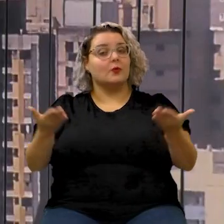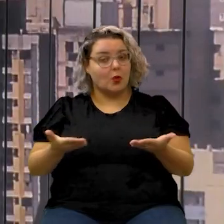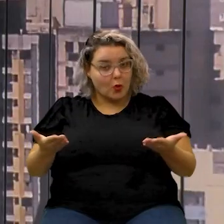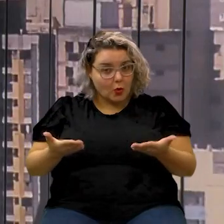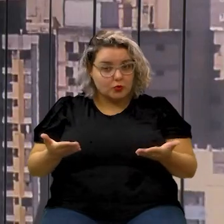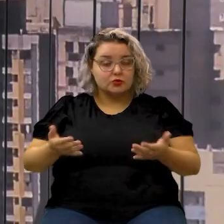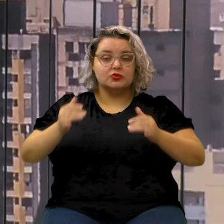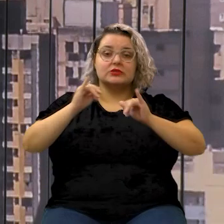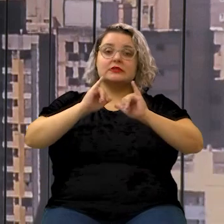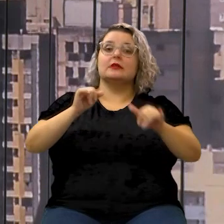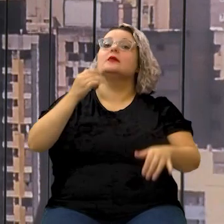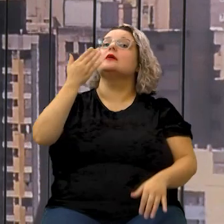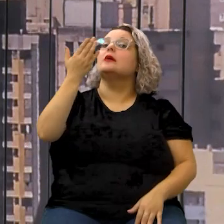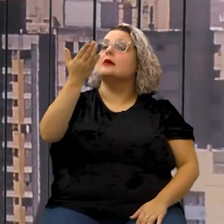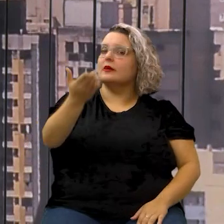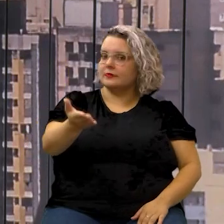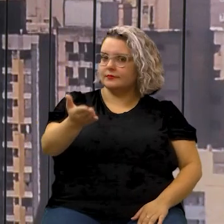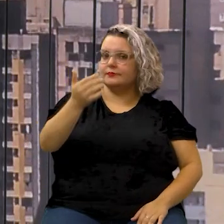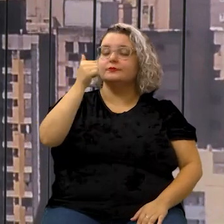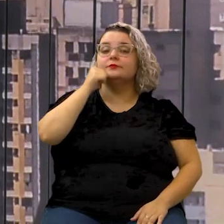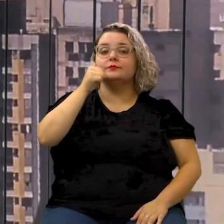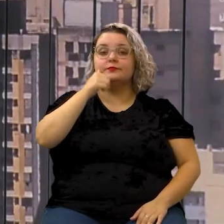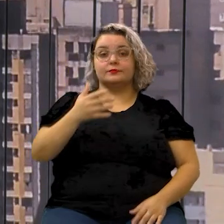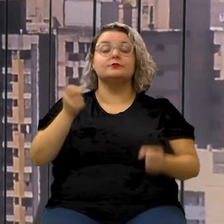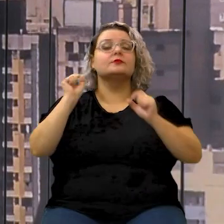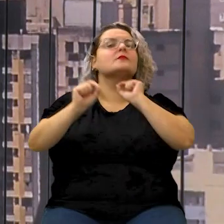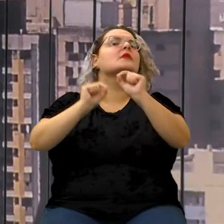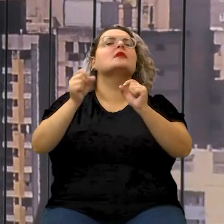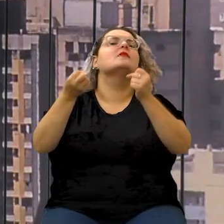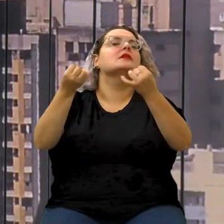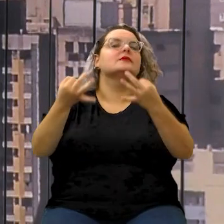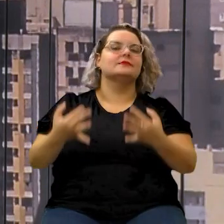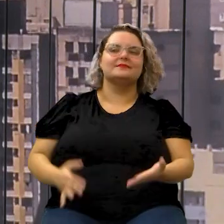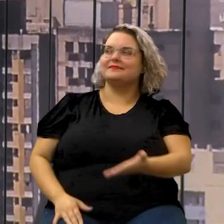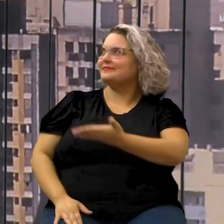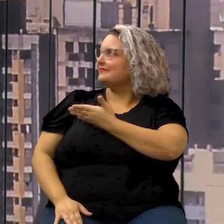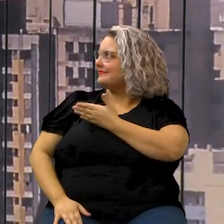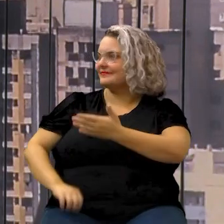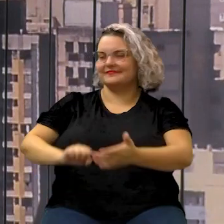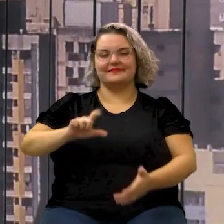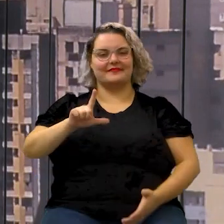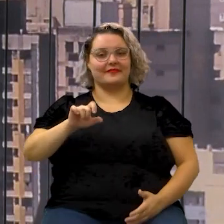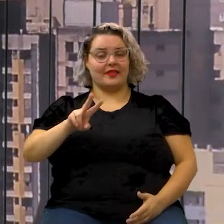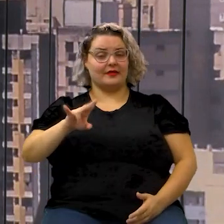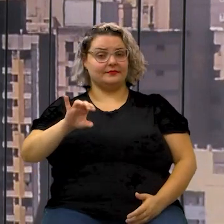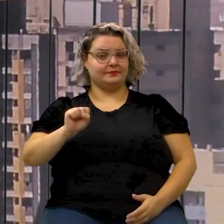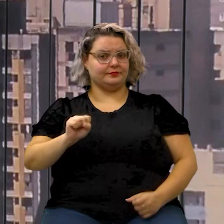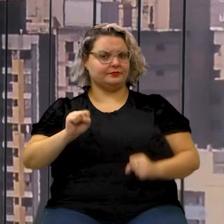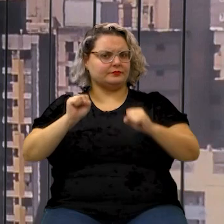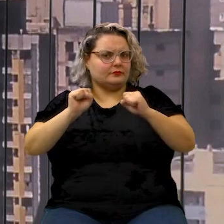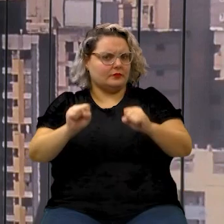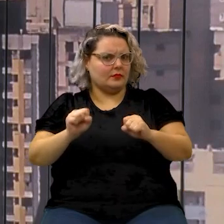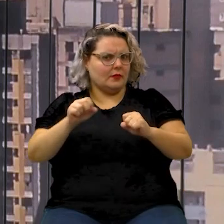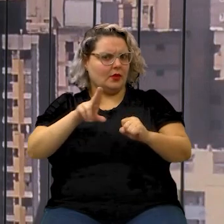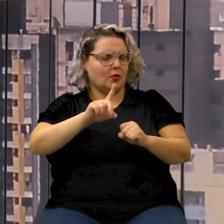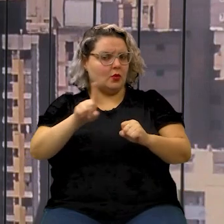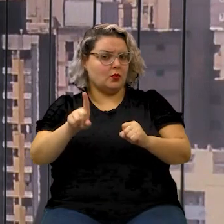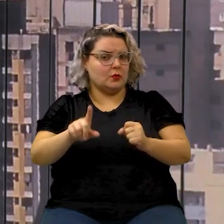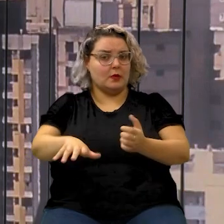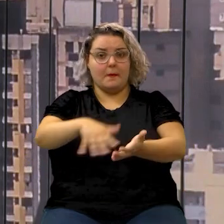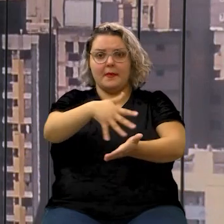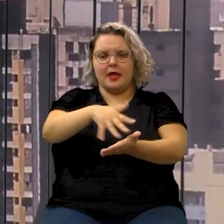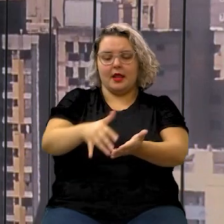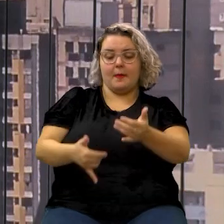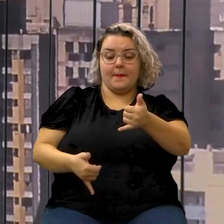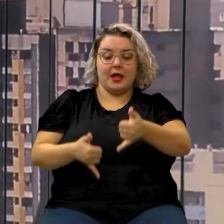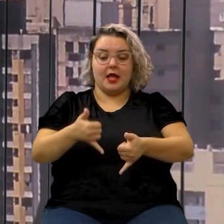porque olha, o recado é com você. Quem vai explicar tudo pra gente é o Elvis. Será que pode ou não sambar de salto